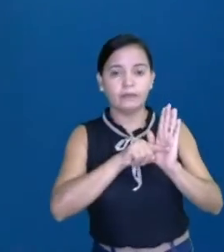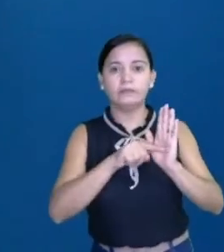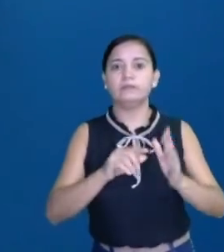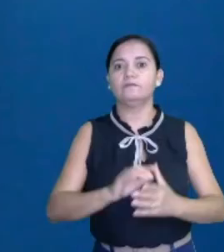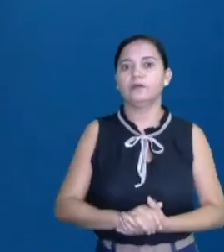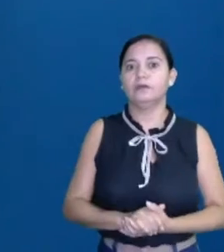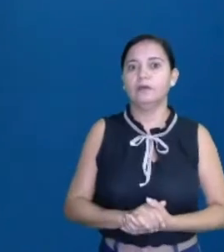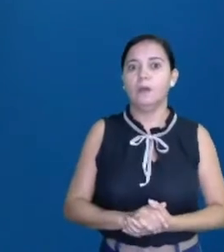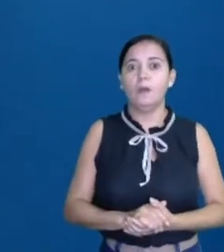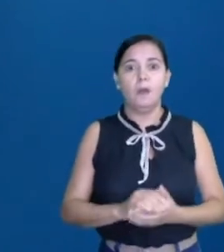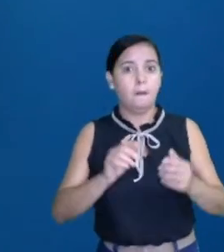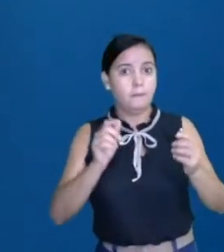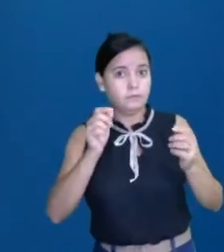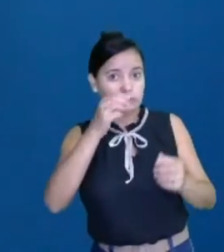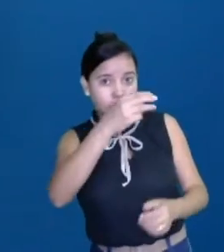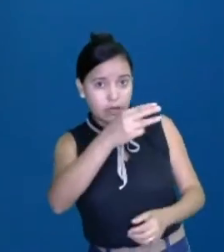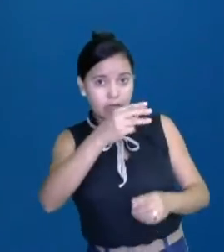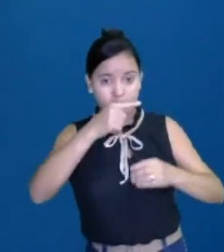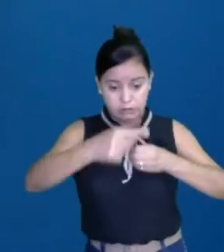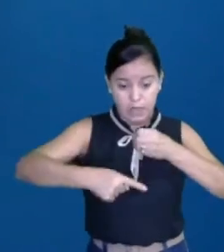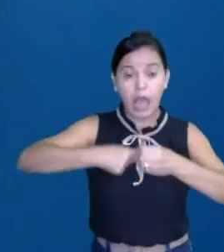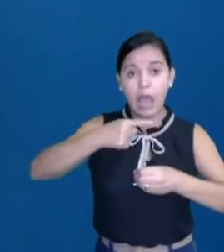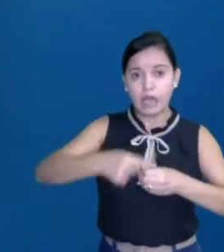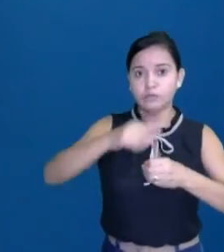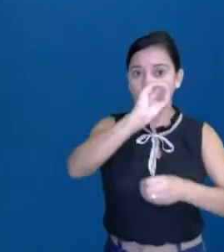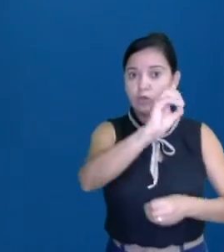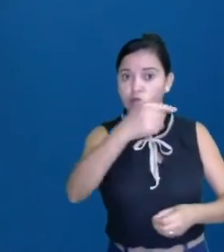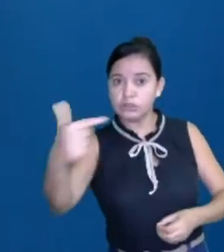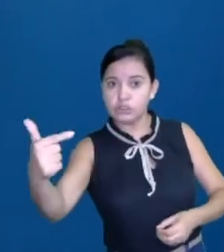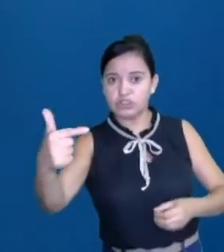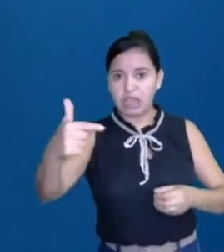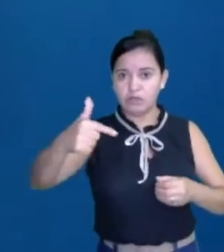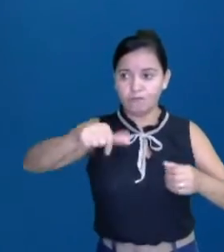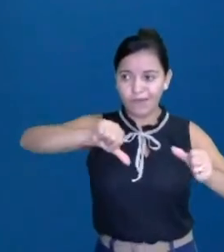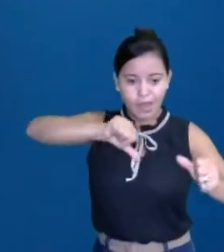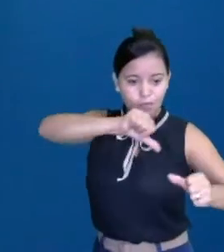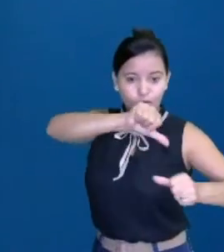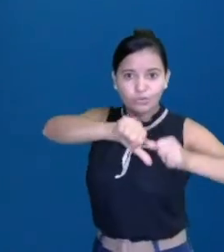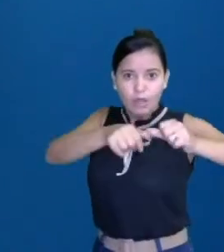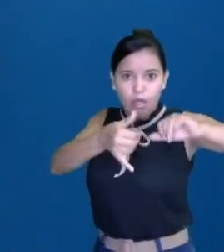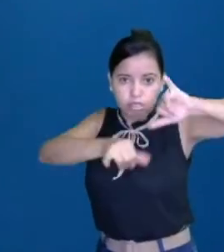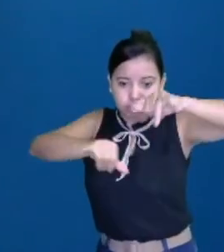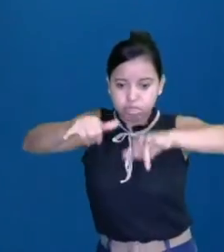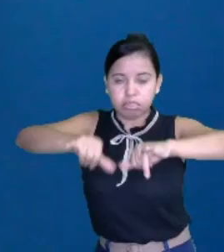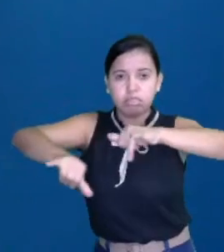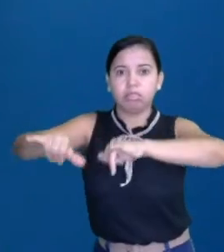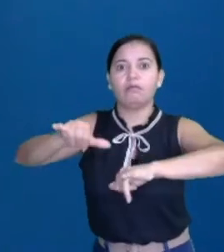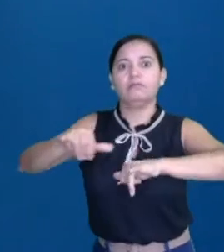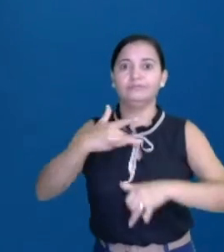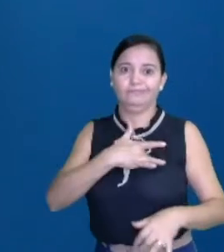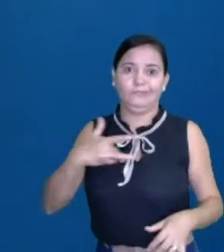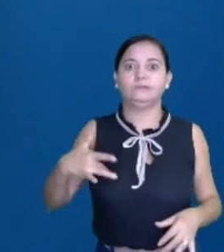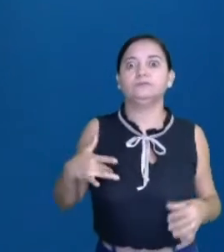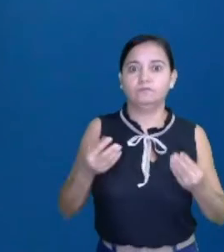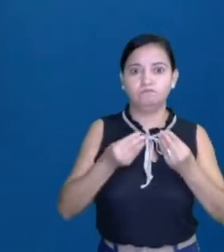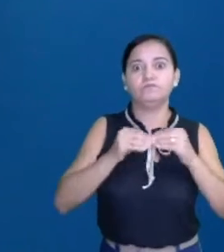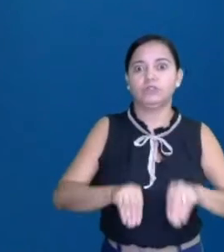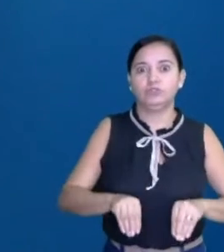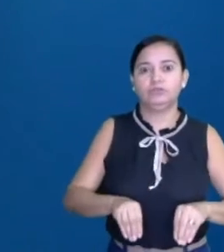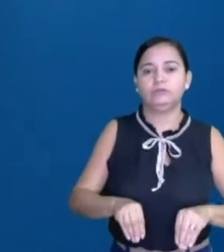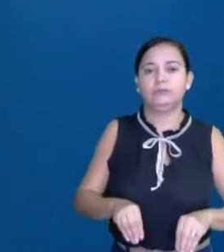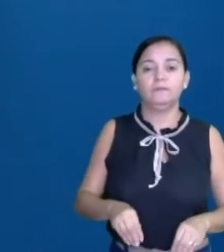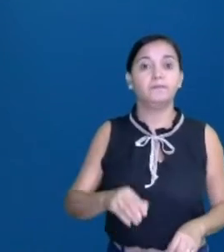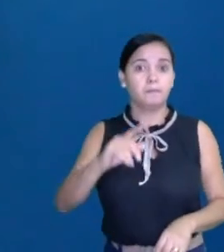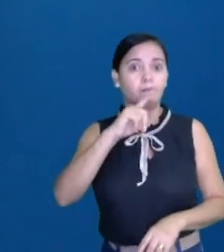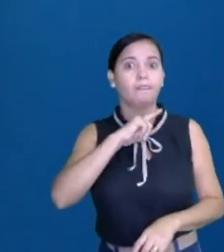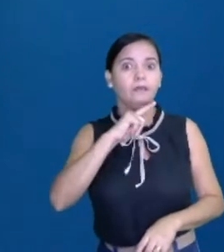já muda o comportamento físico-químico e a relação dele com a nossa saúde. E queria lembrar para você, gente, como isso